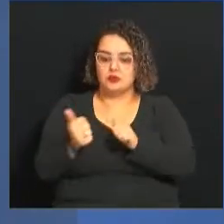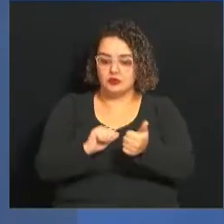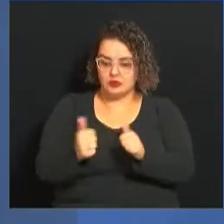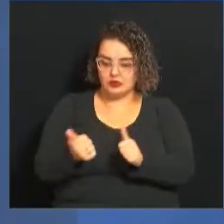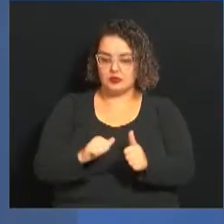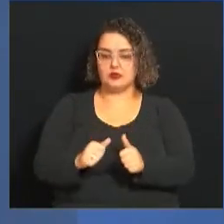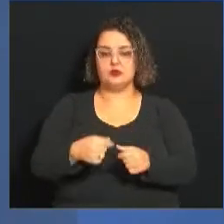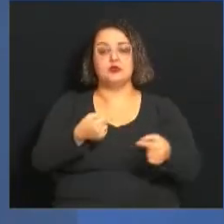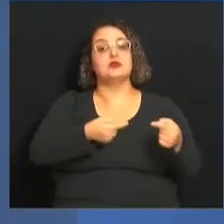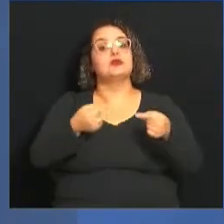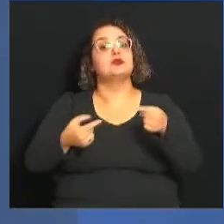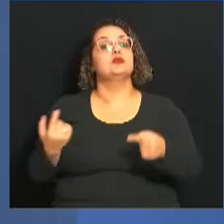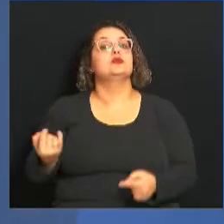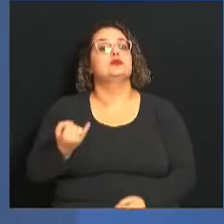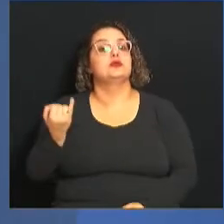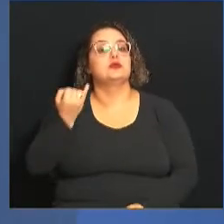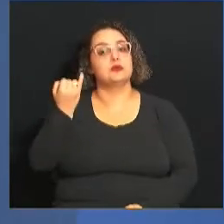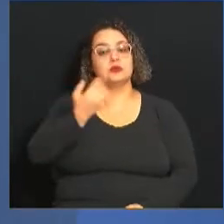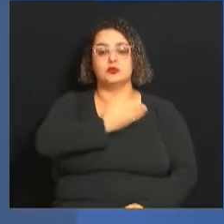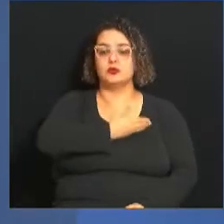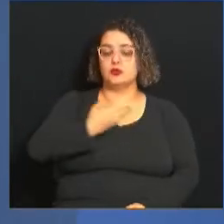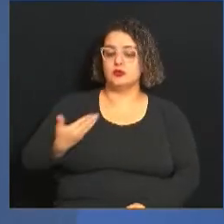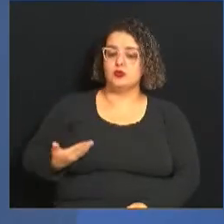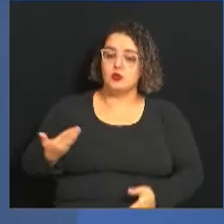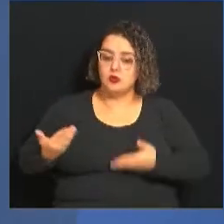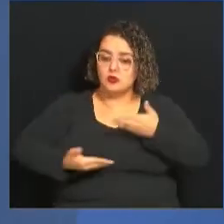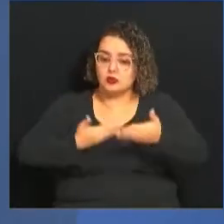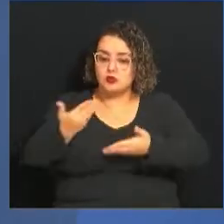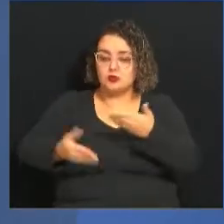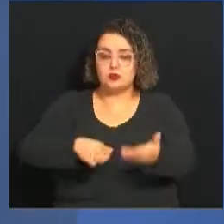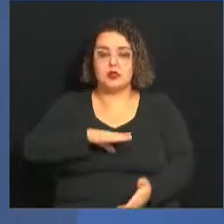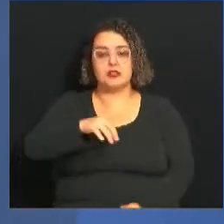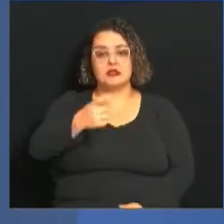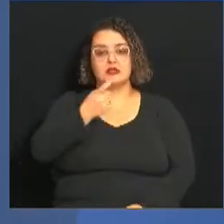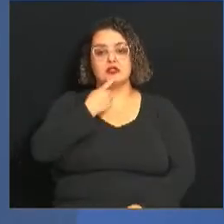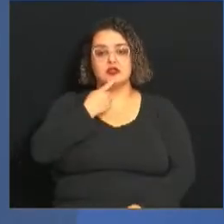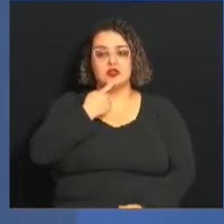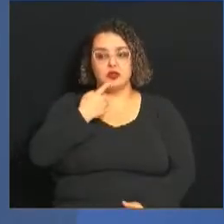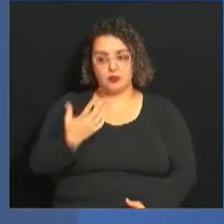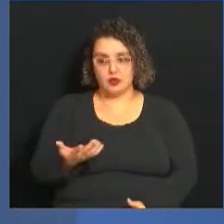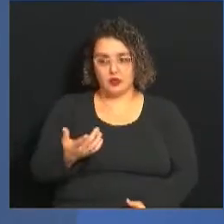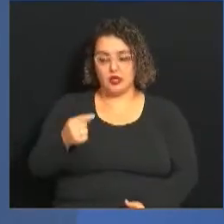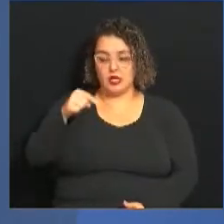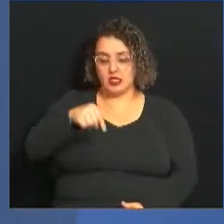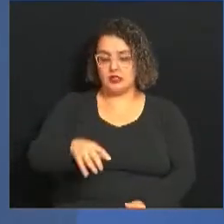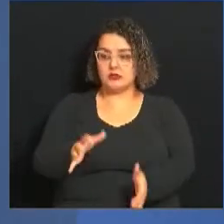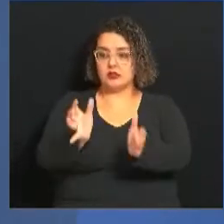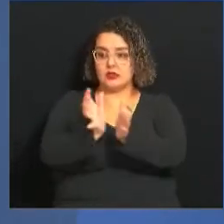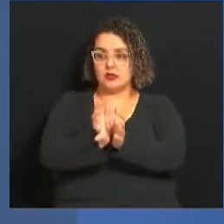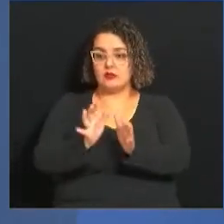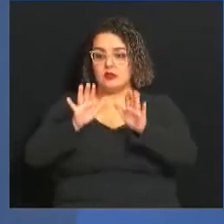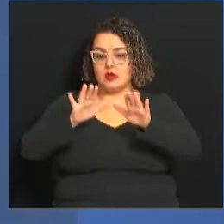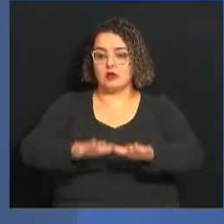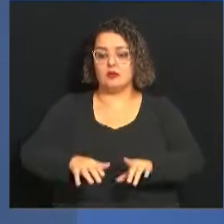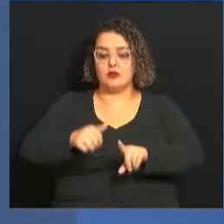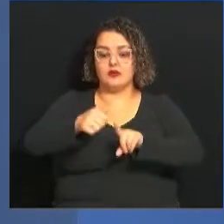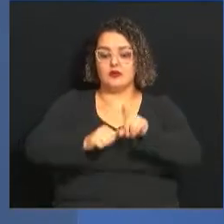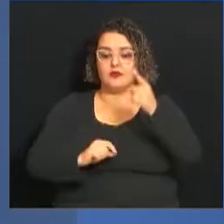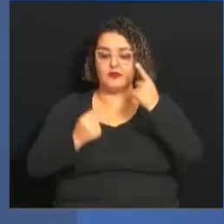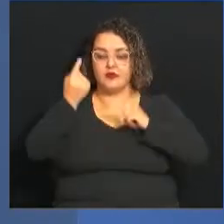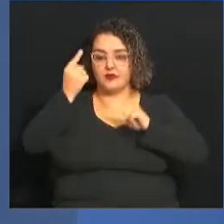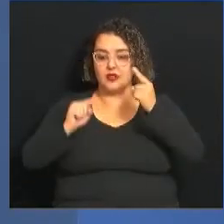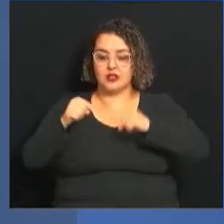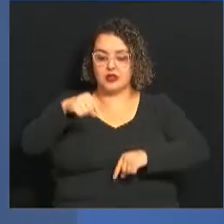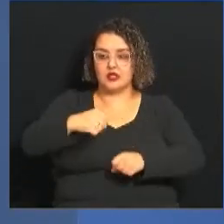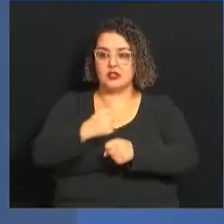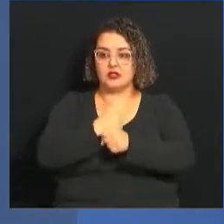a importância do funcionalismo público para o município de Campinas. Essa comissão foi instalada em fevereiro deste ano,